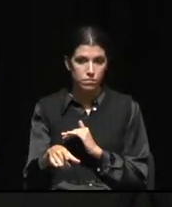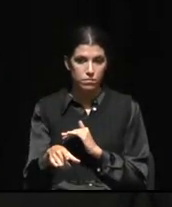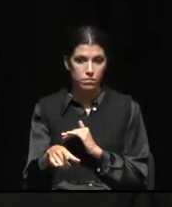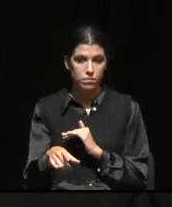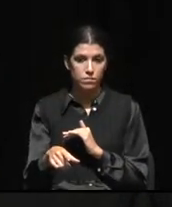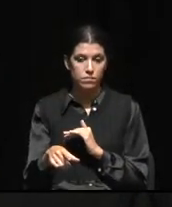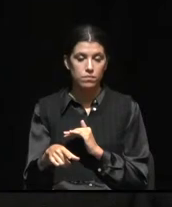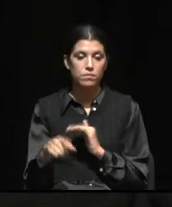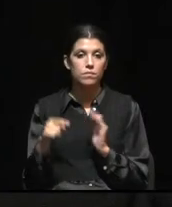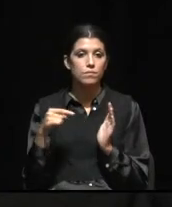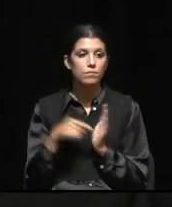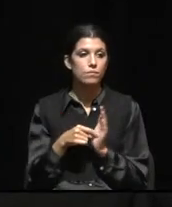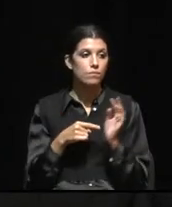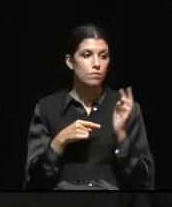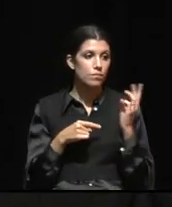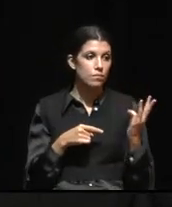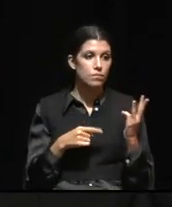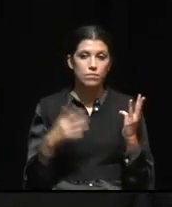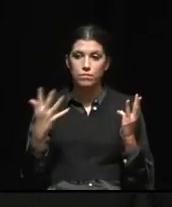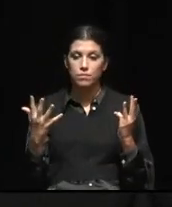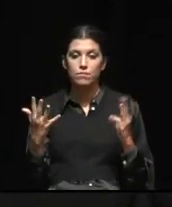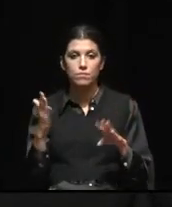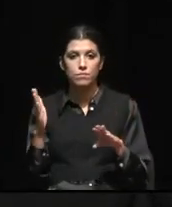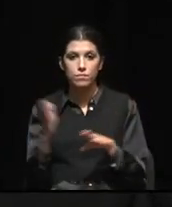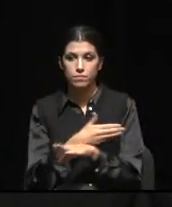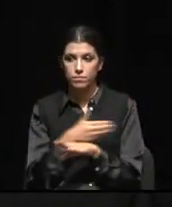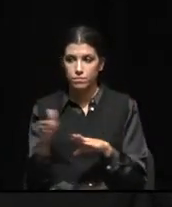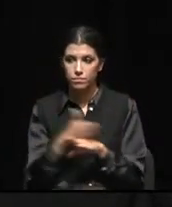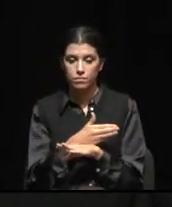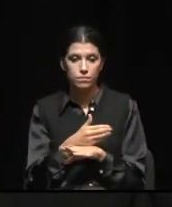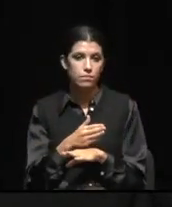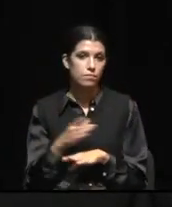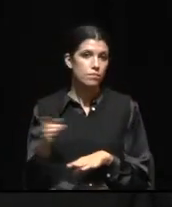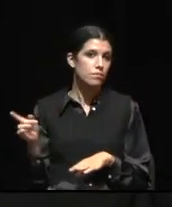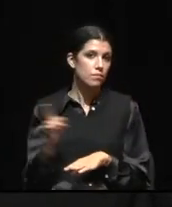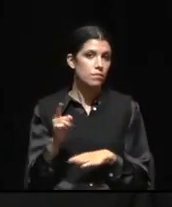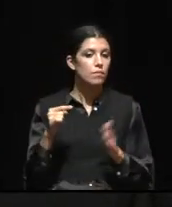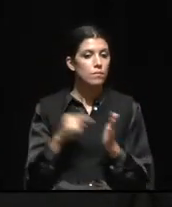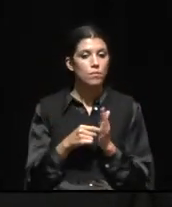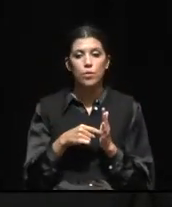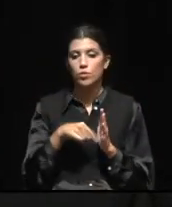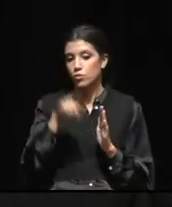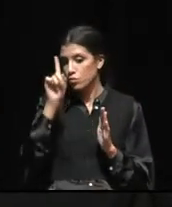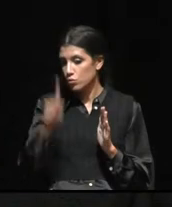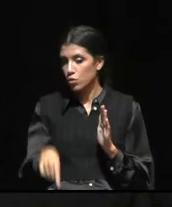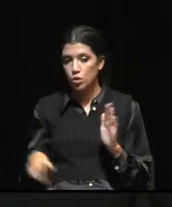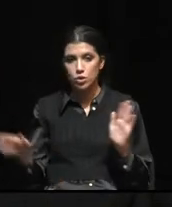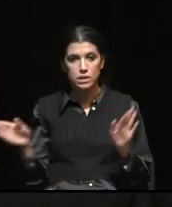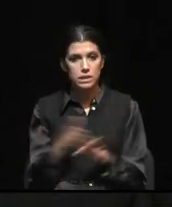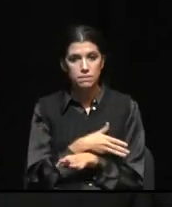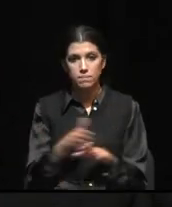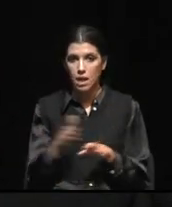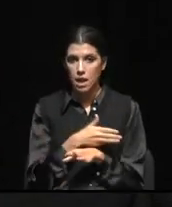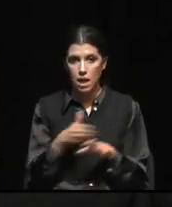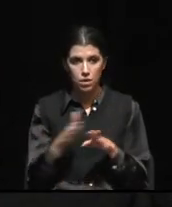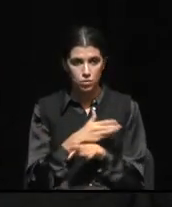contra o ponto 3 e 5 à parte todos então só